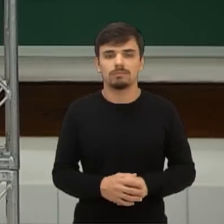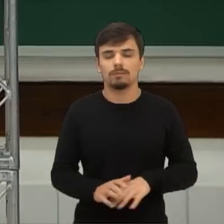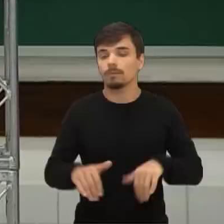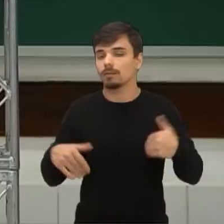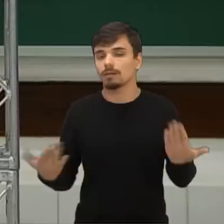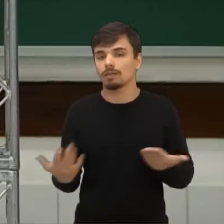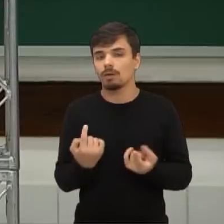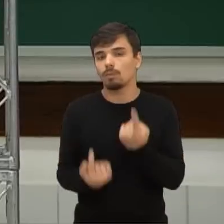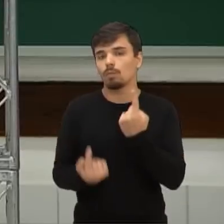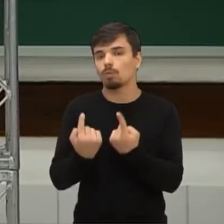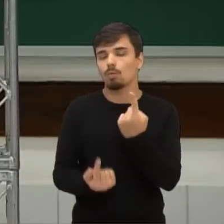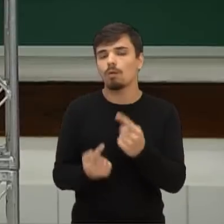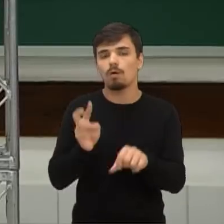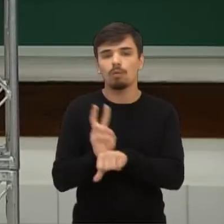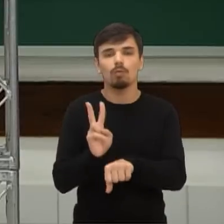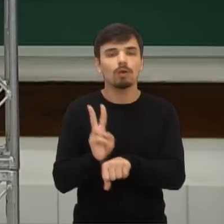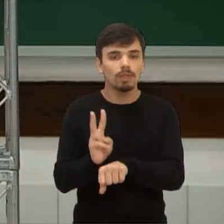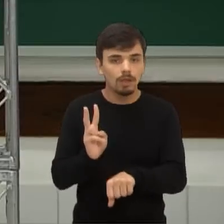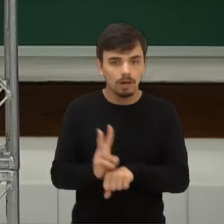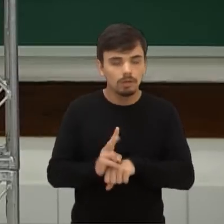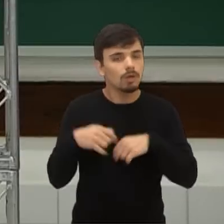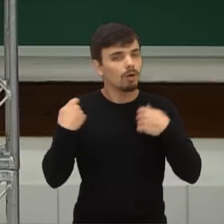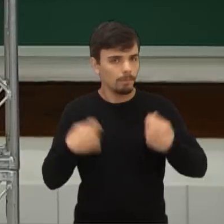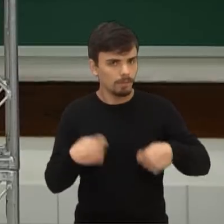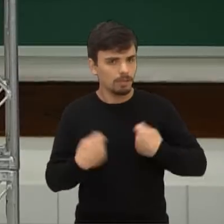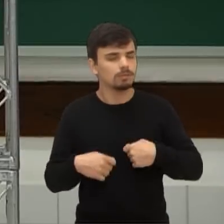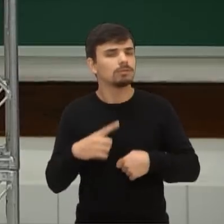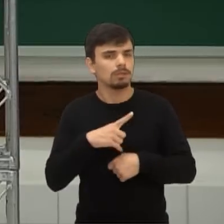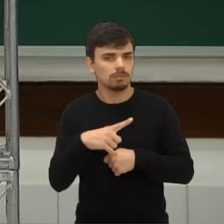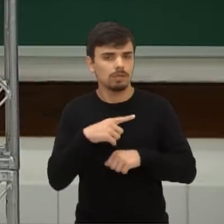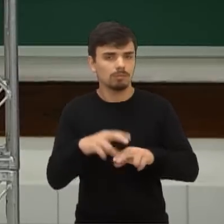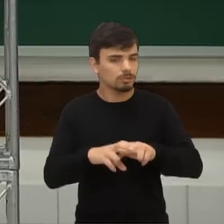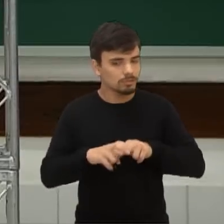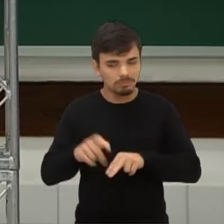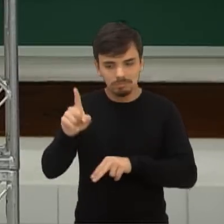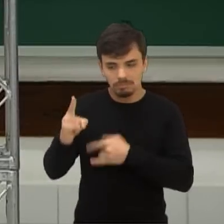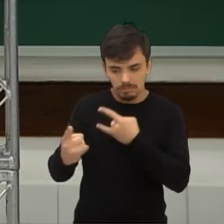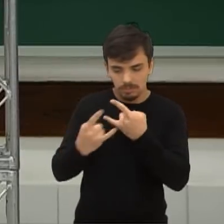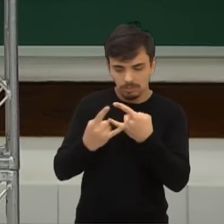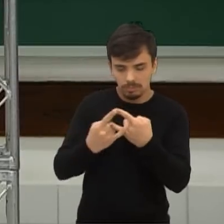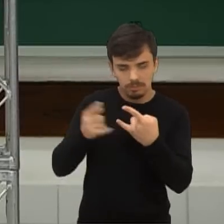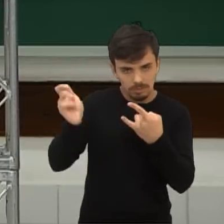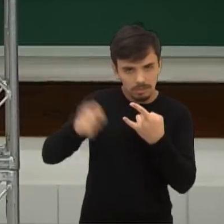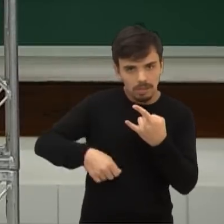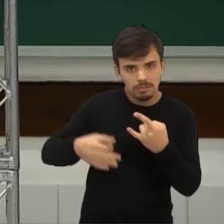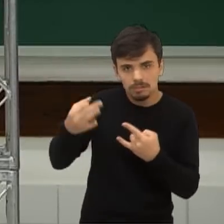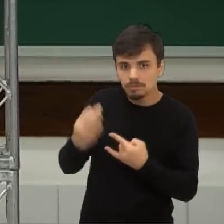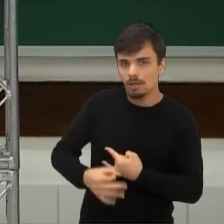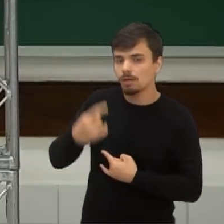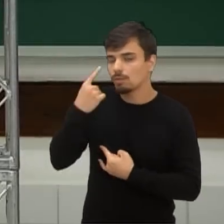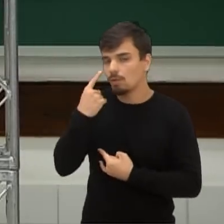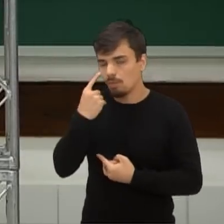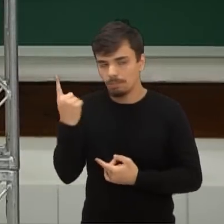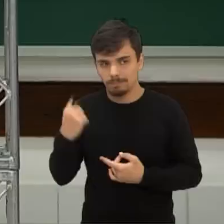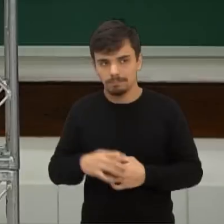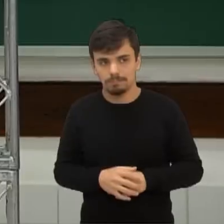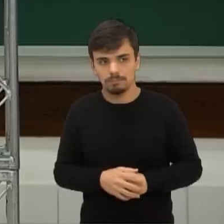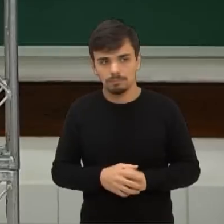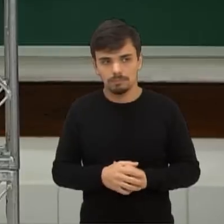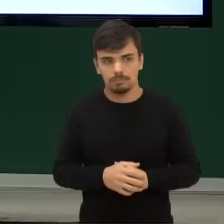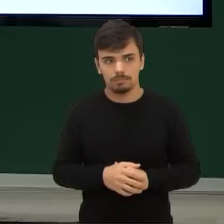E então, quais são esses cuidados, né, que é preciso tomar para que ela realmente seja eficiente? Vamos ver? Olha